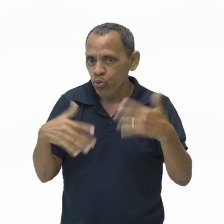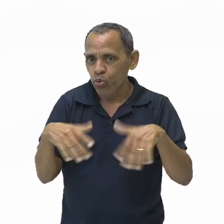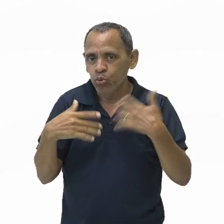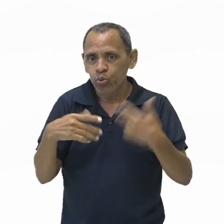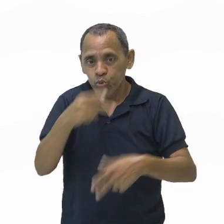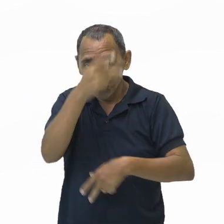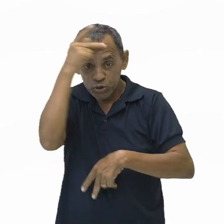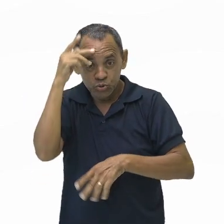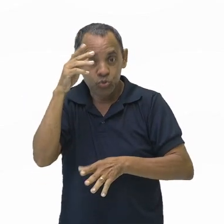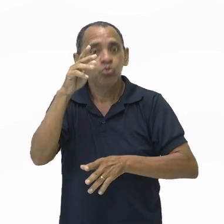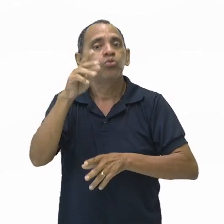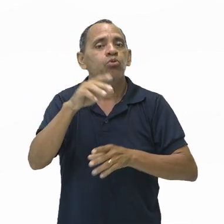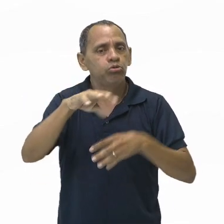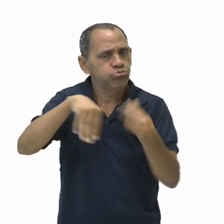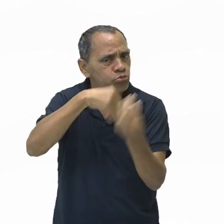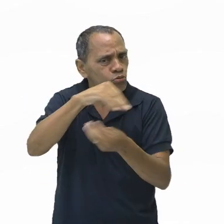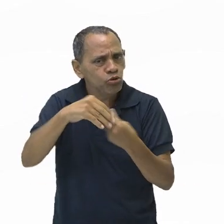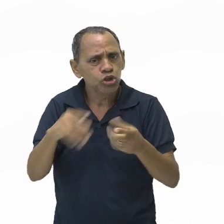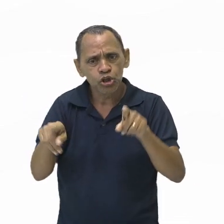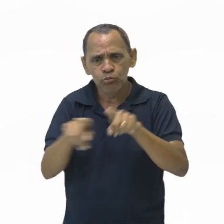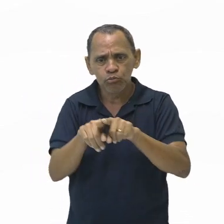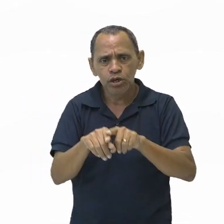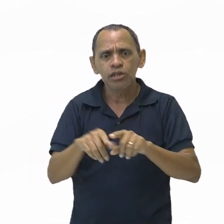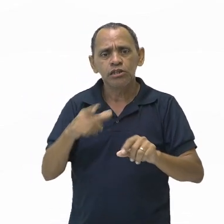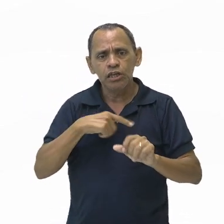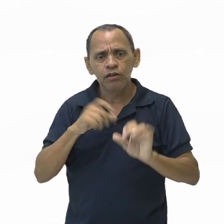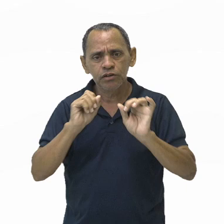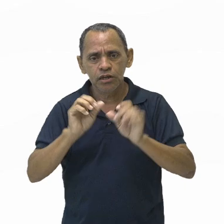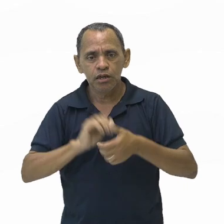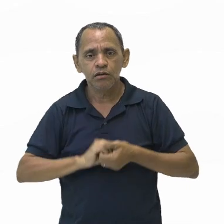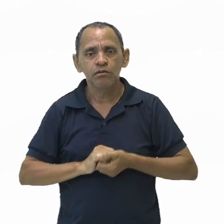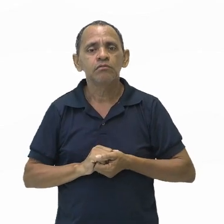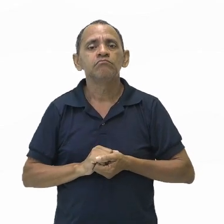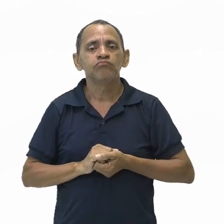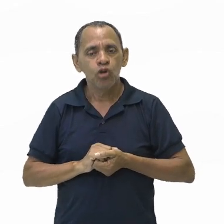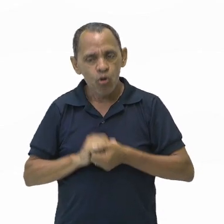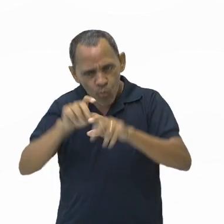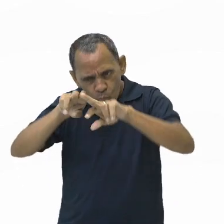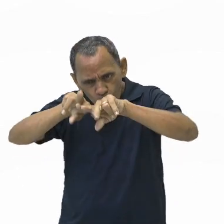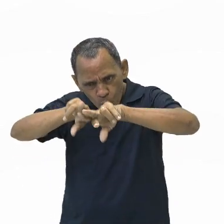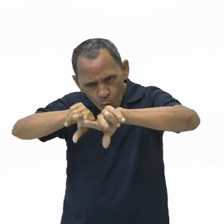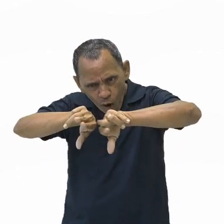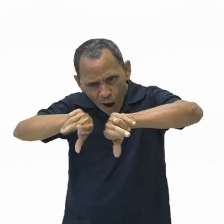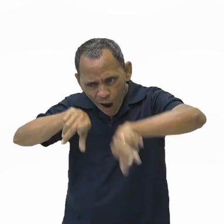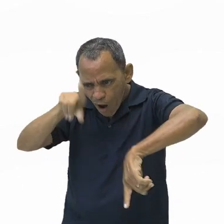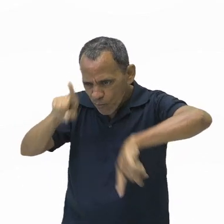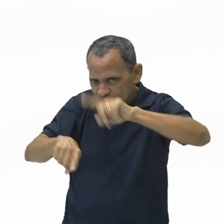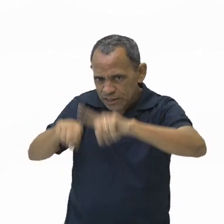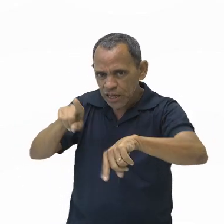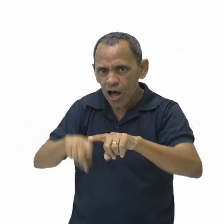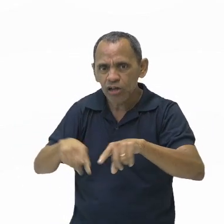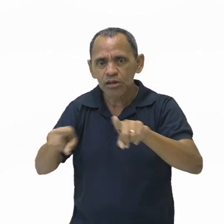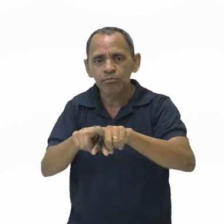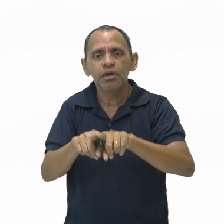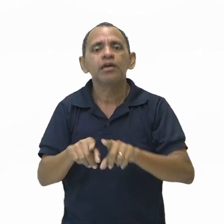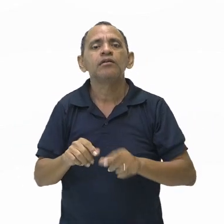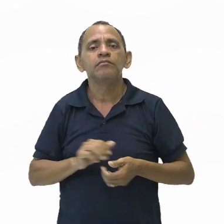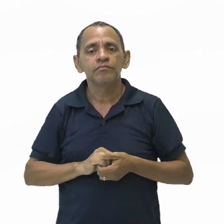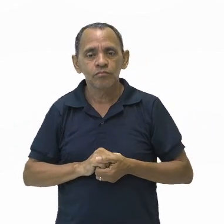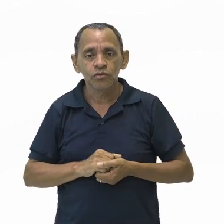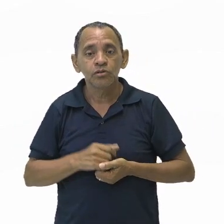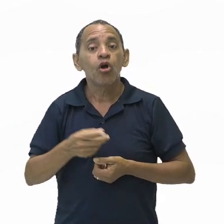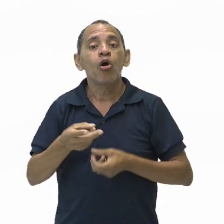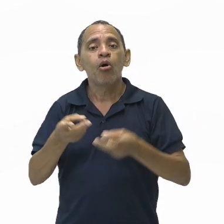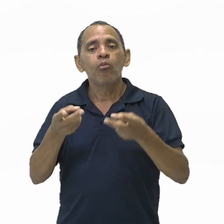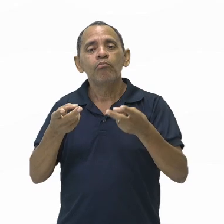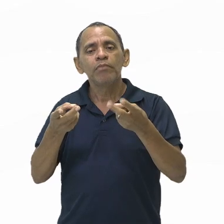acabou fazendo com que a área fosse, né, muito explorada. Então a gente observa que o período do ciclo da borracha, ele está